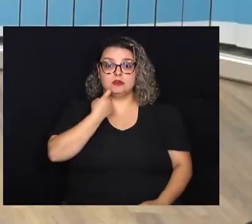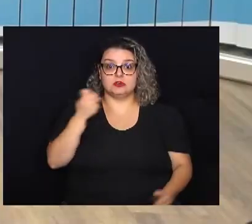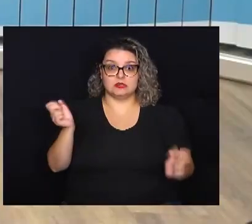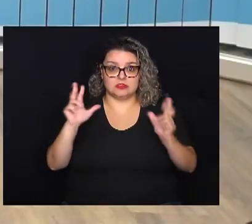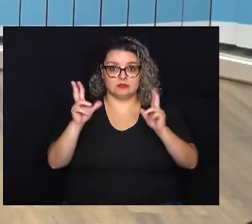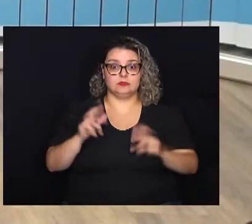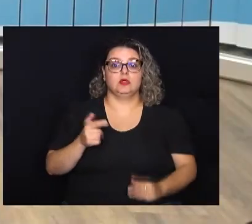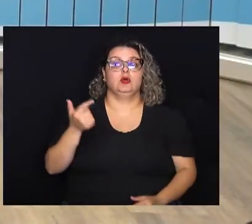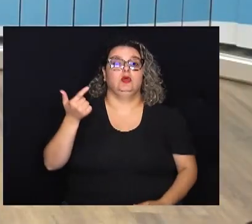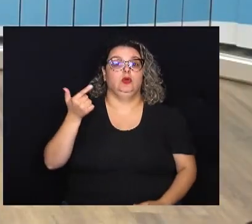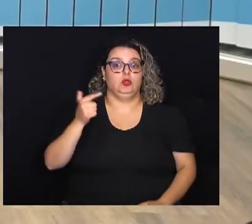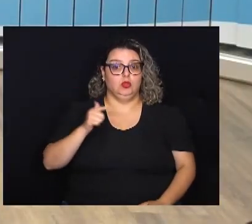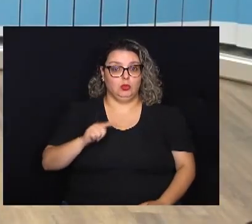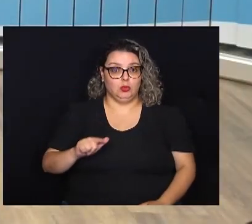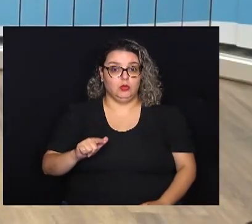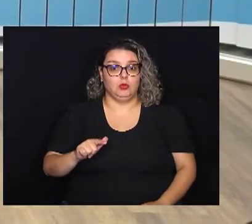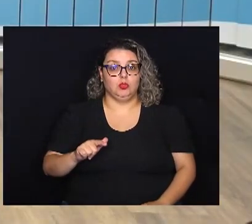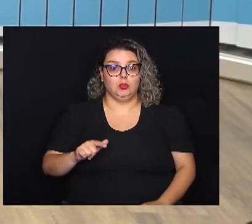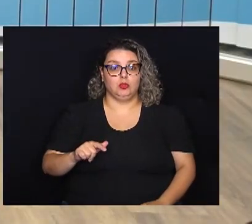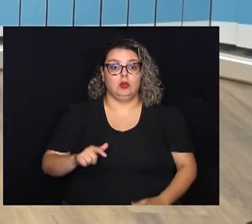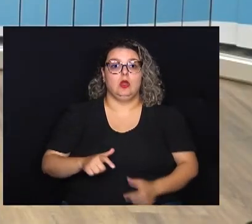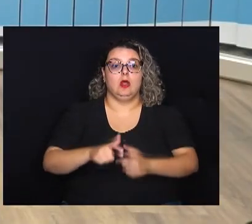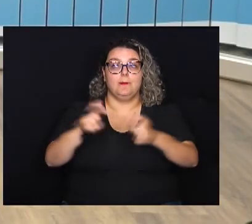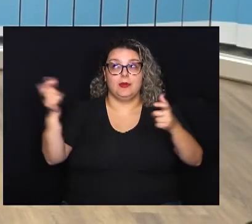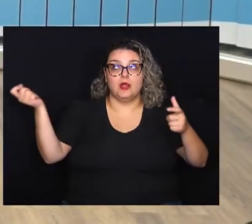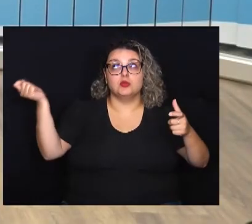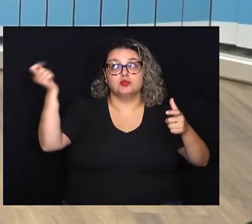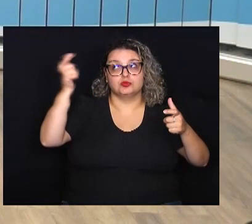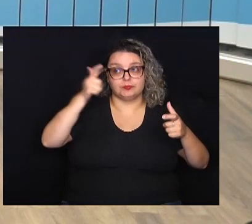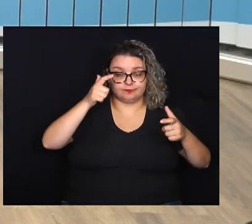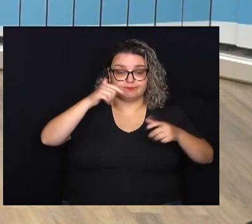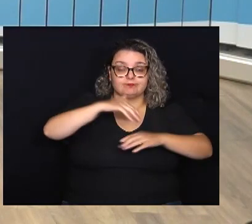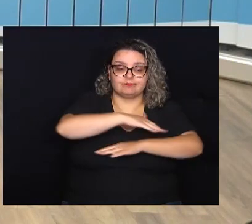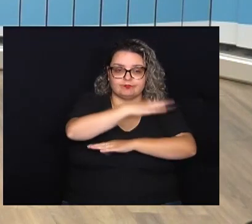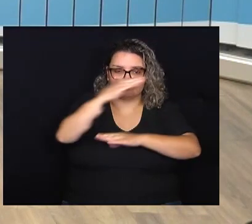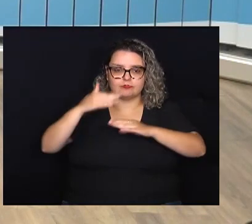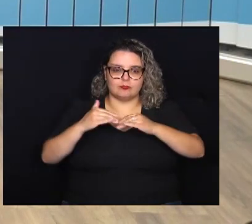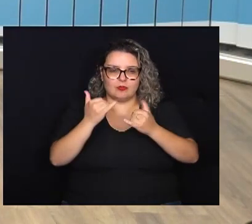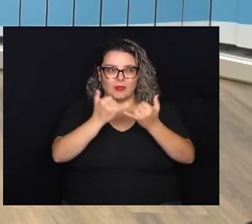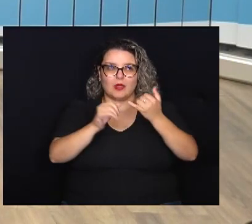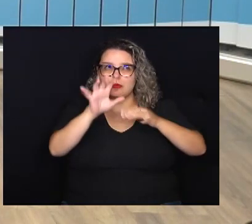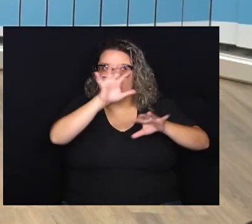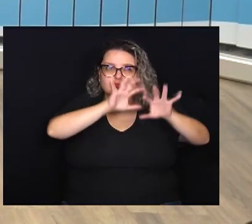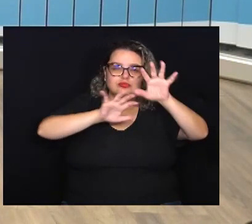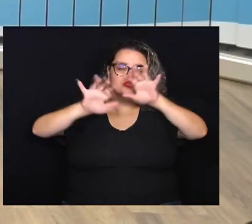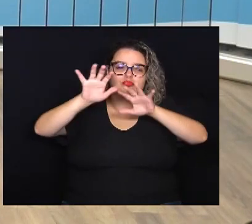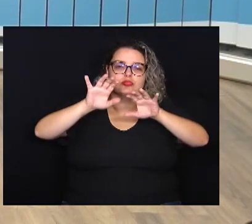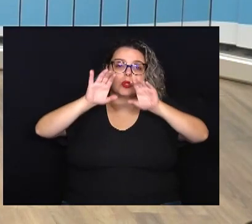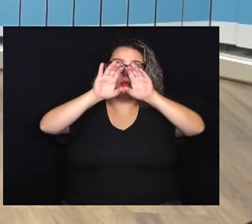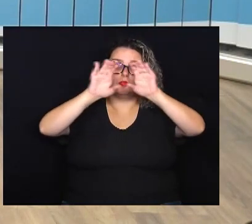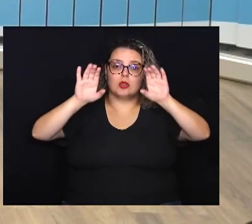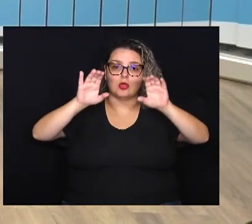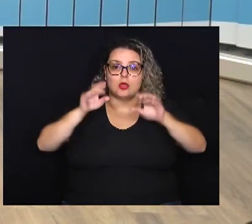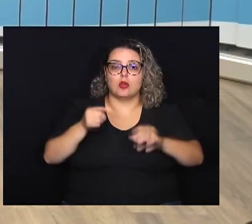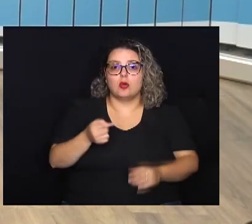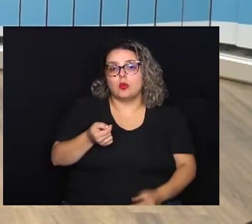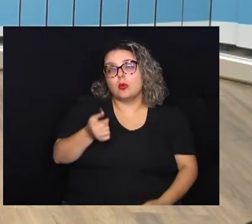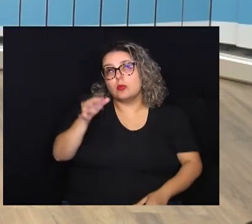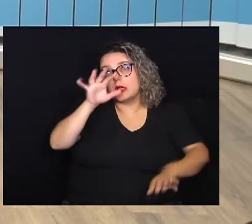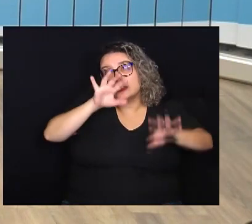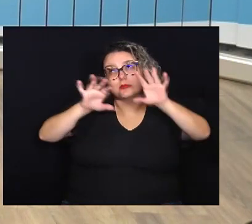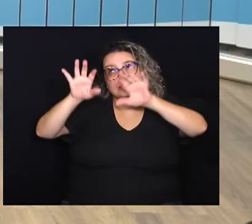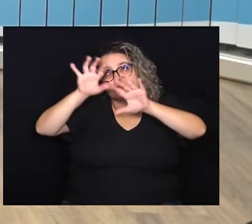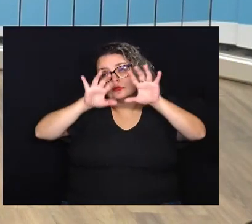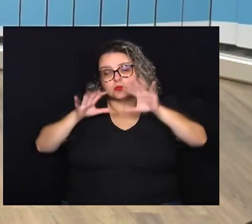segue com o predomínio do Sol com períodos de parcialmente nublado céu parcialmente nublado e